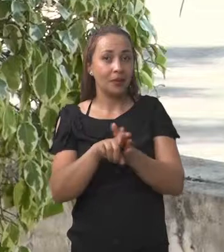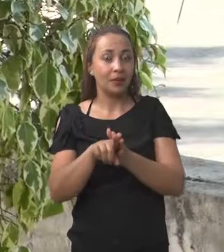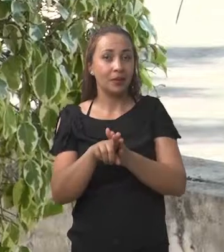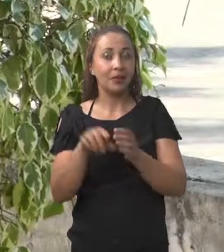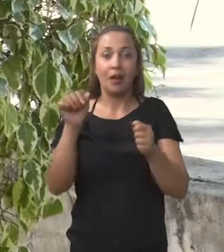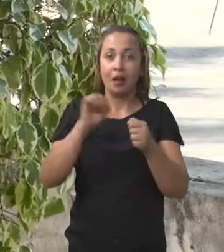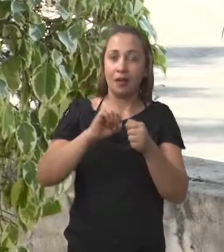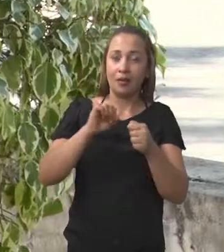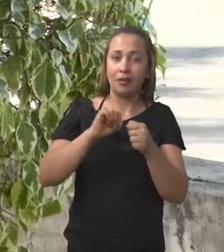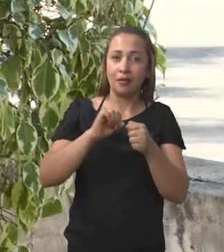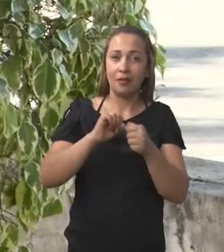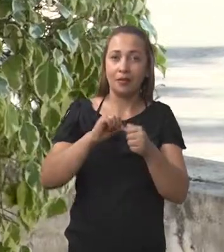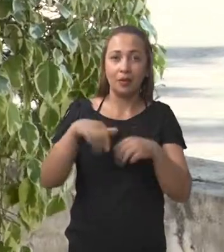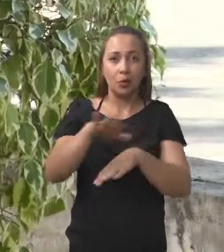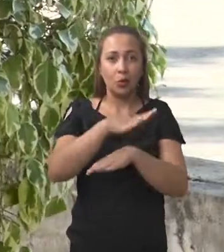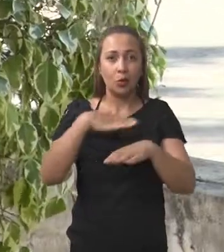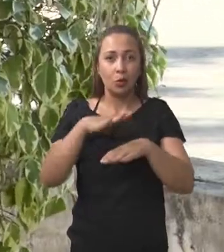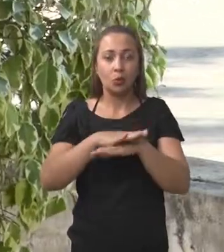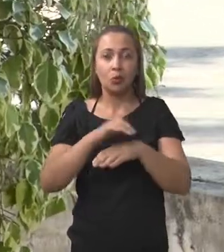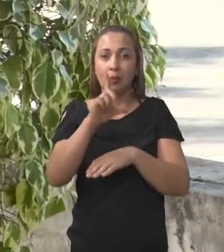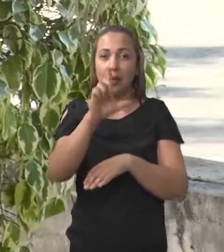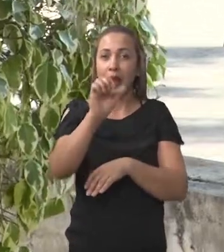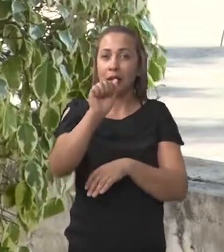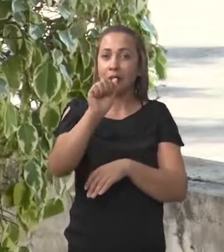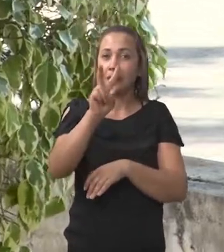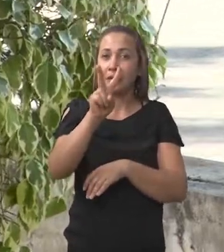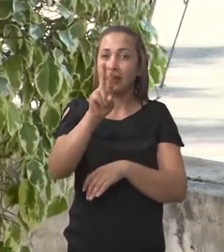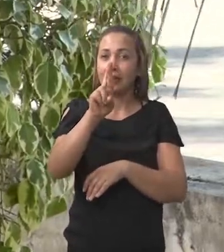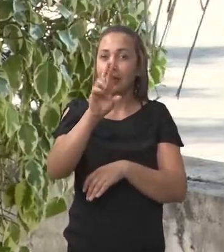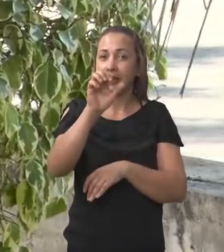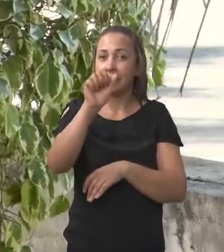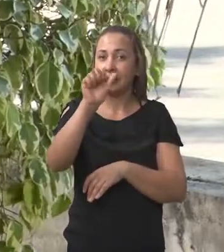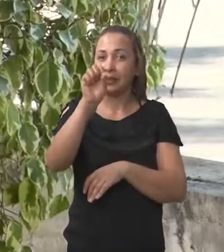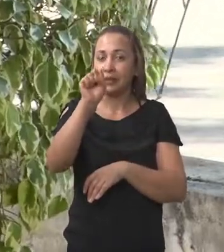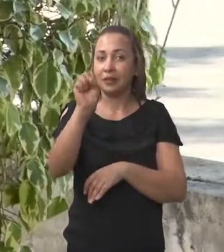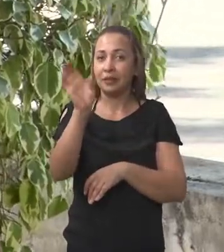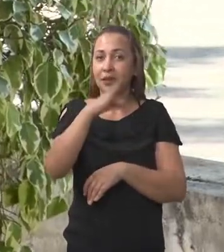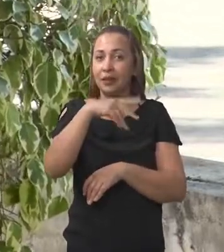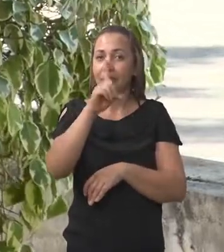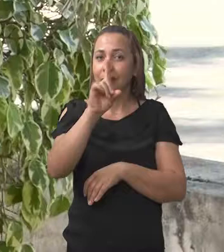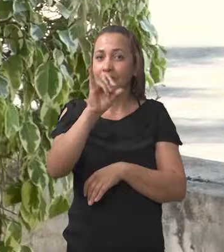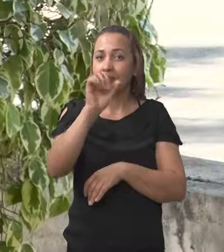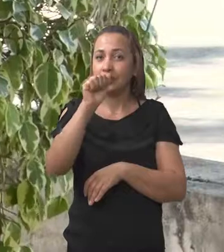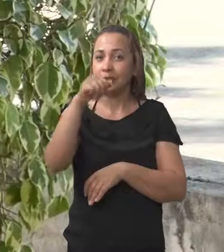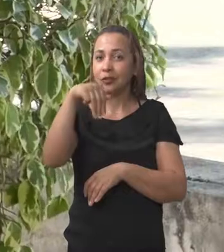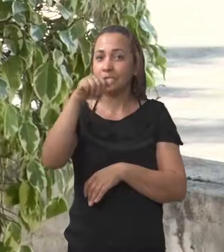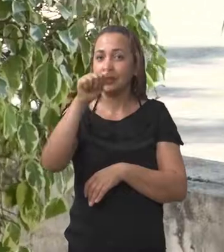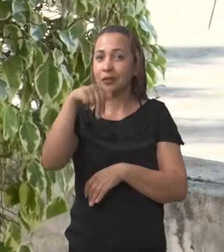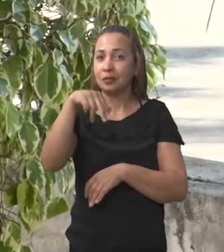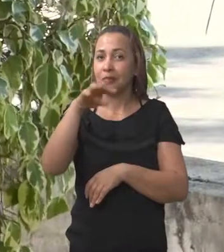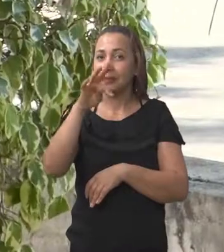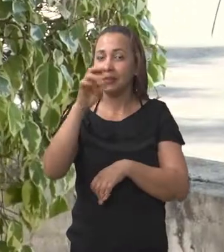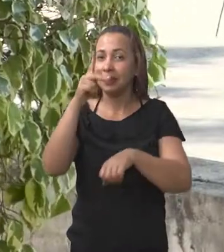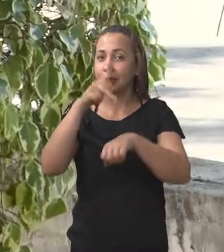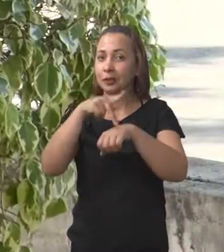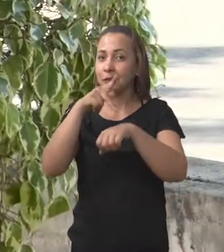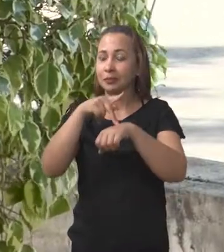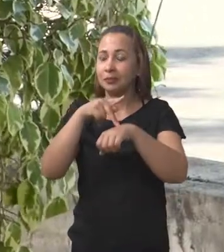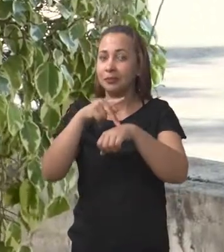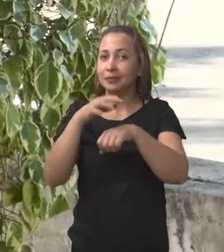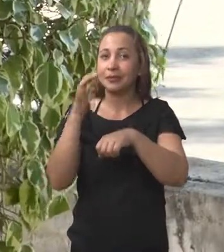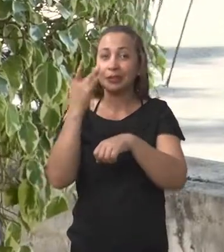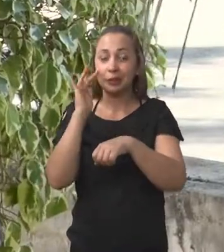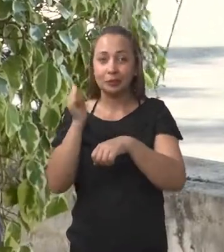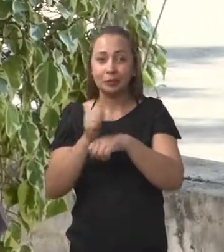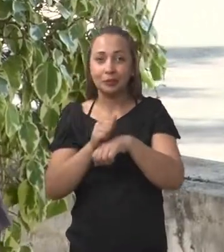pesquisa, né, que eu realizei a respeito das lavras diamantinas, ela teve como foco a propriedade fundiária, ou seja,